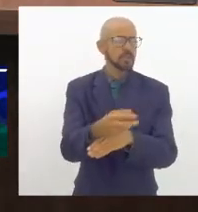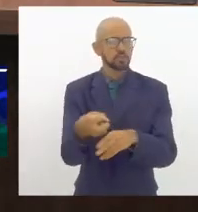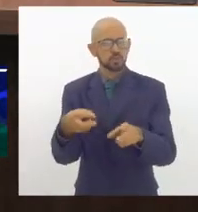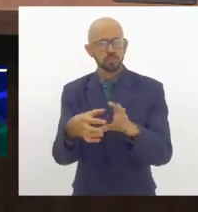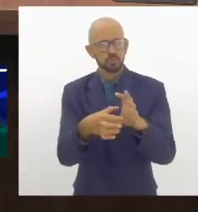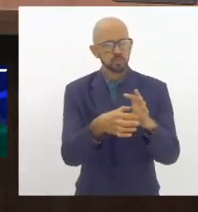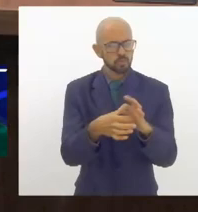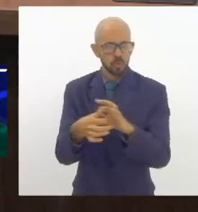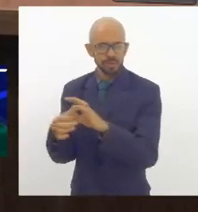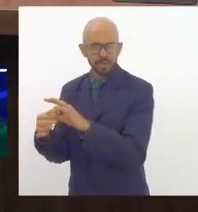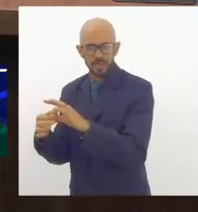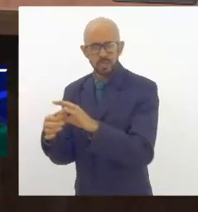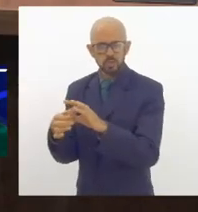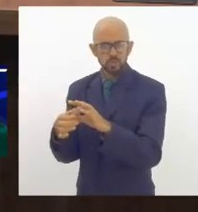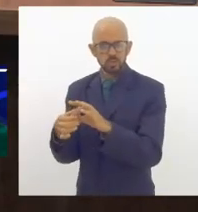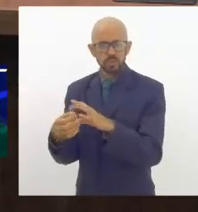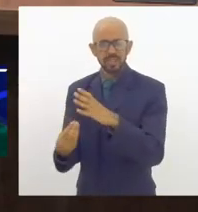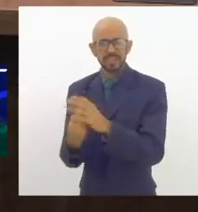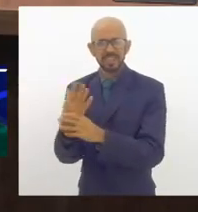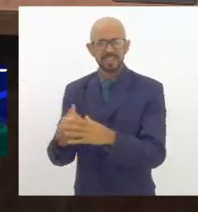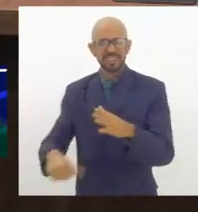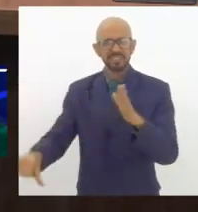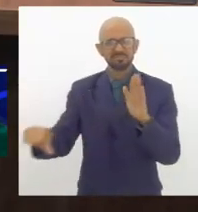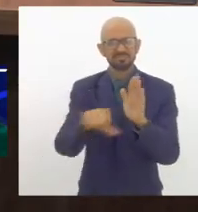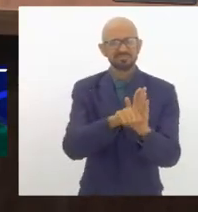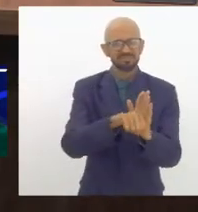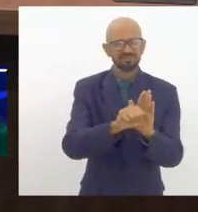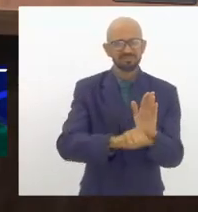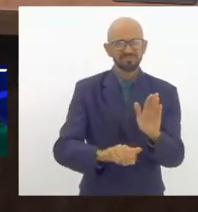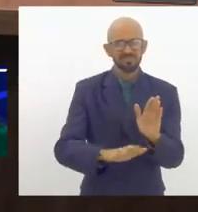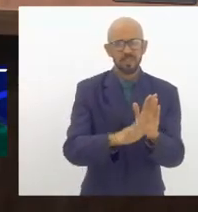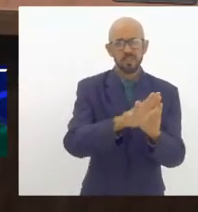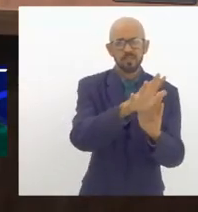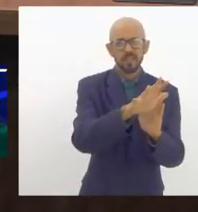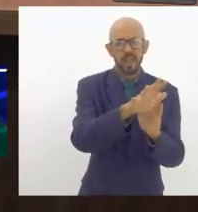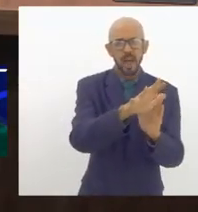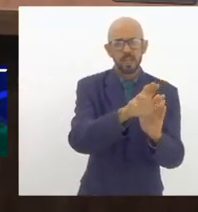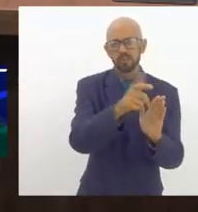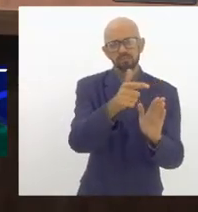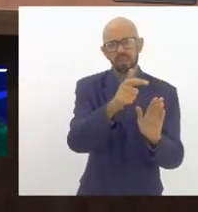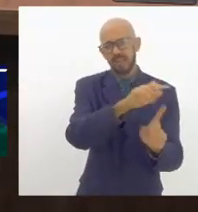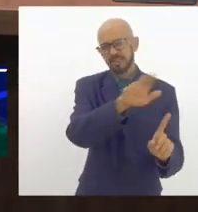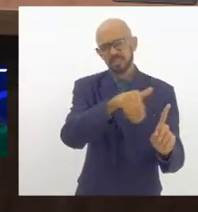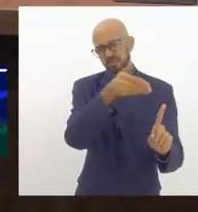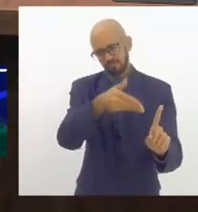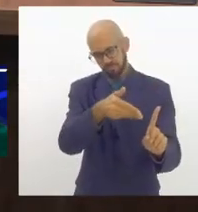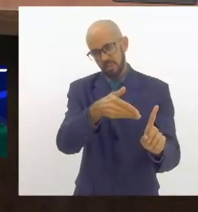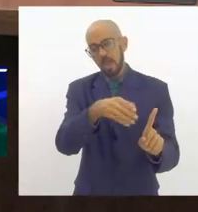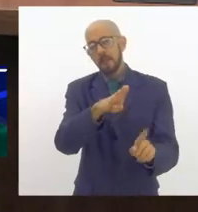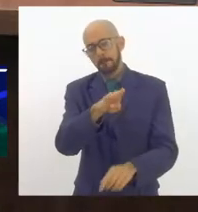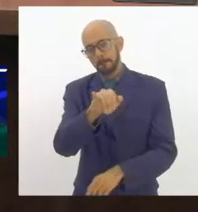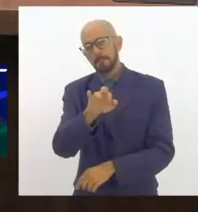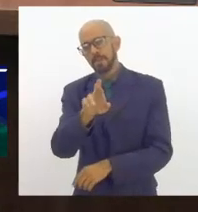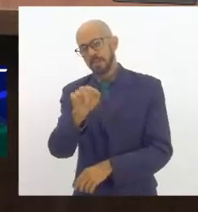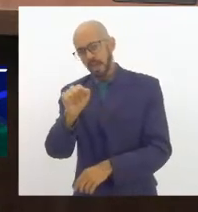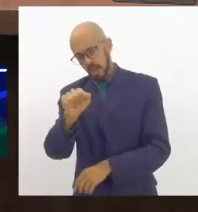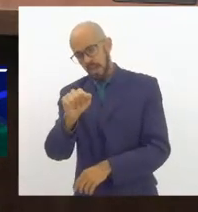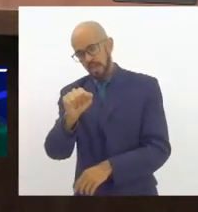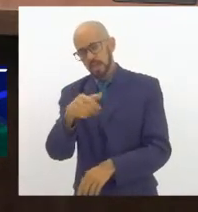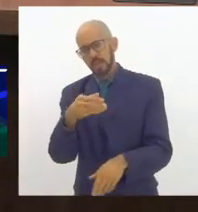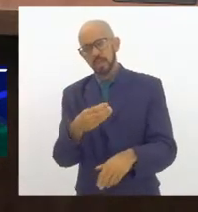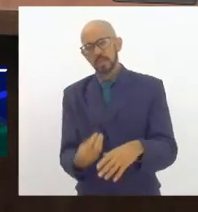que criminaliza a favela que inviabiliza a favela na sua dignidade humana tão Bira Carvalho